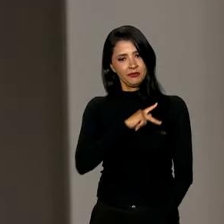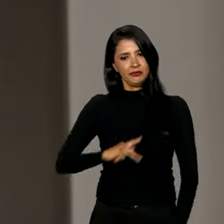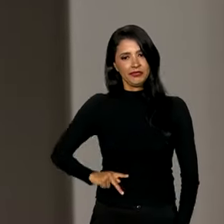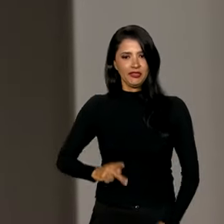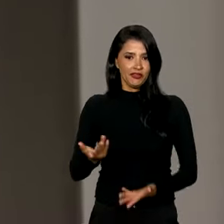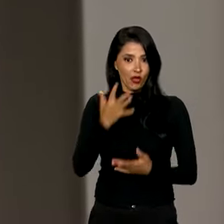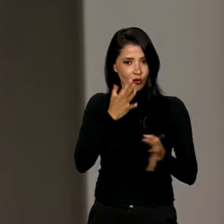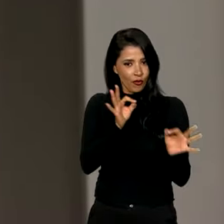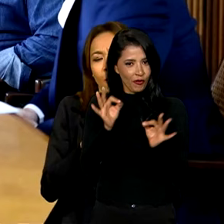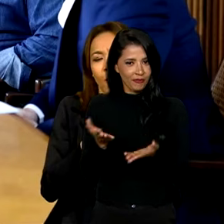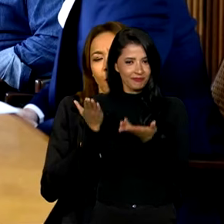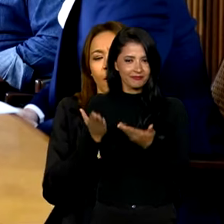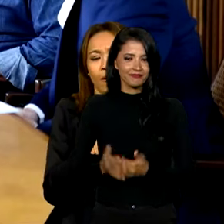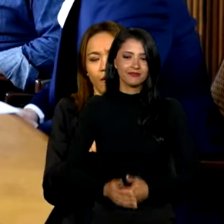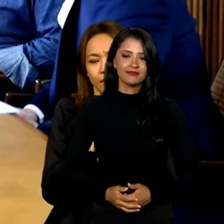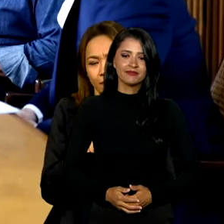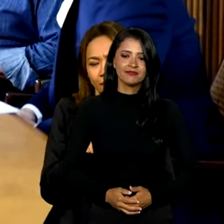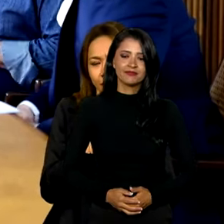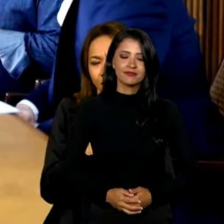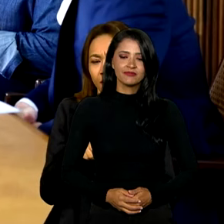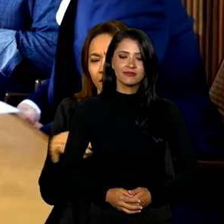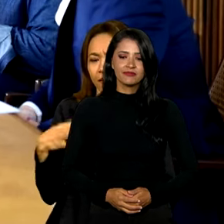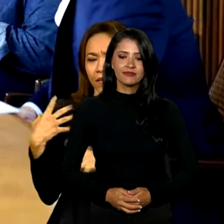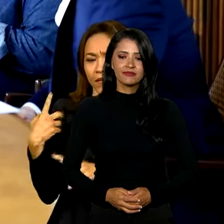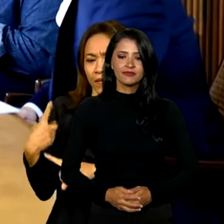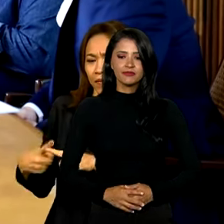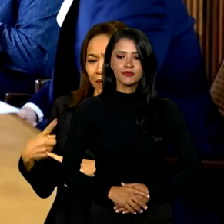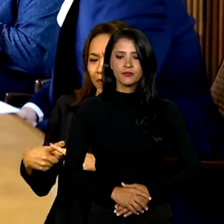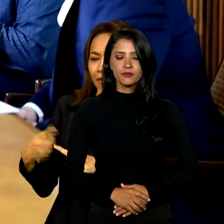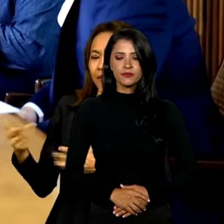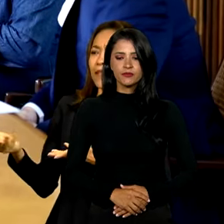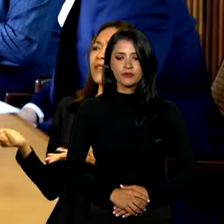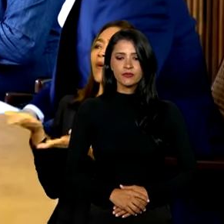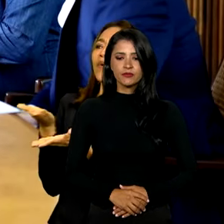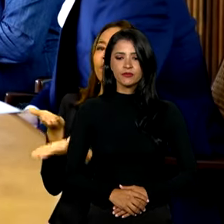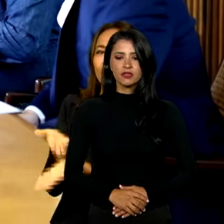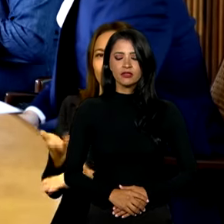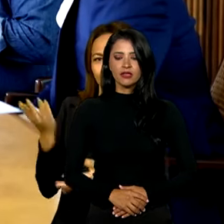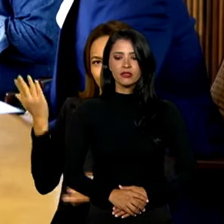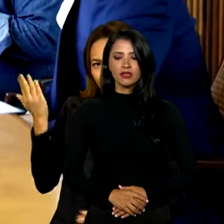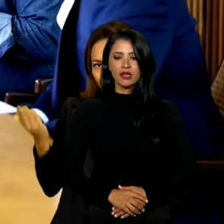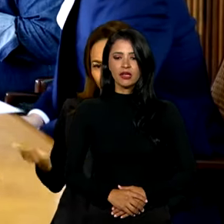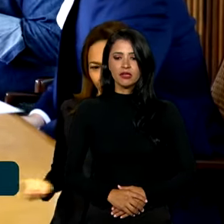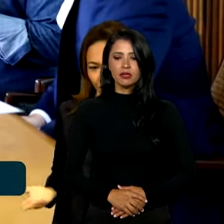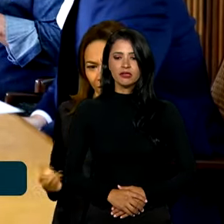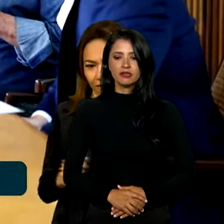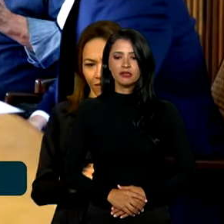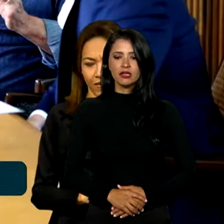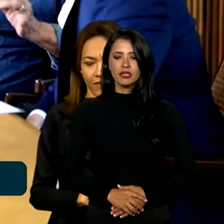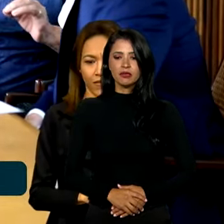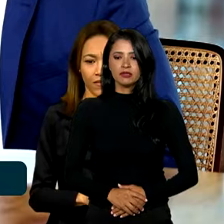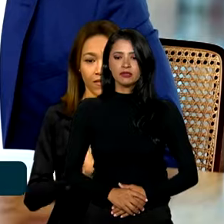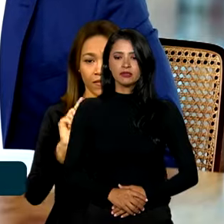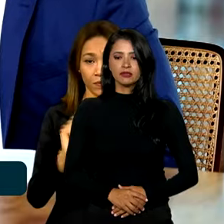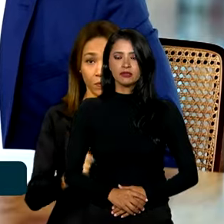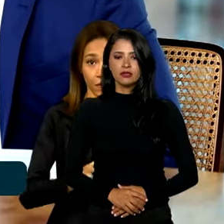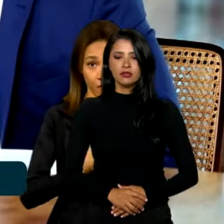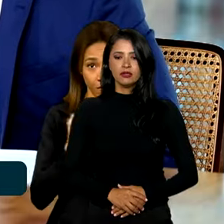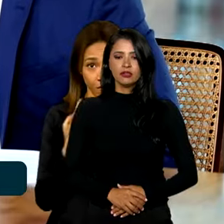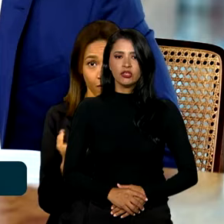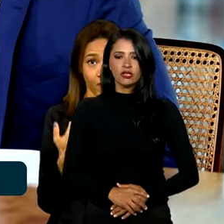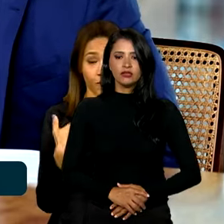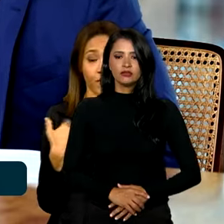presidente acompanhe o primeiro recado do presidente Lula no programa conversa com o presidente de